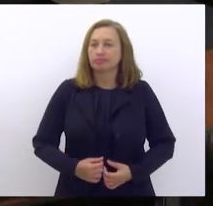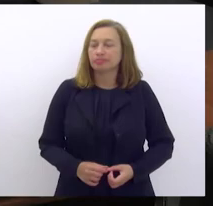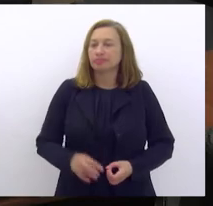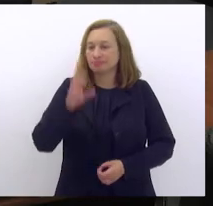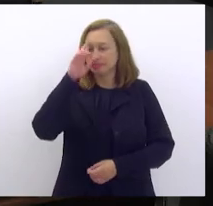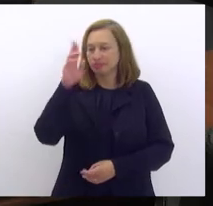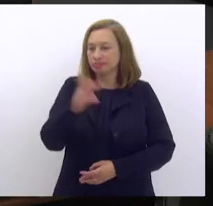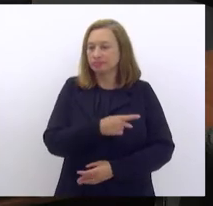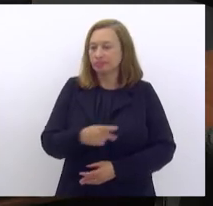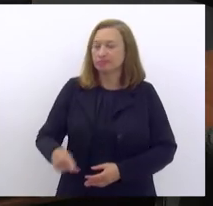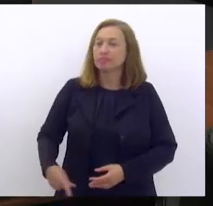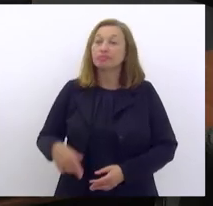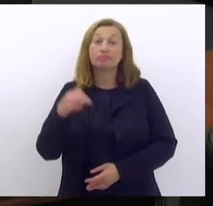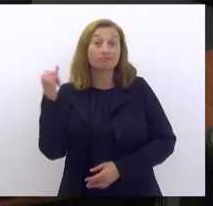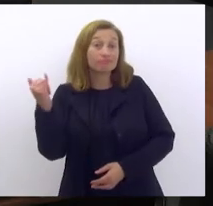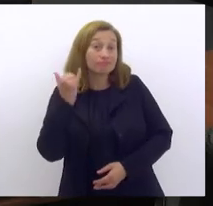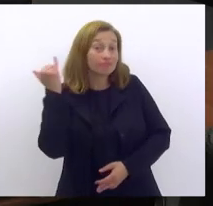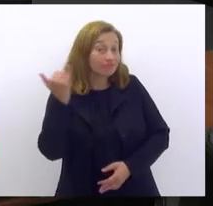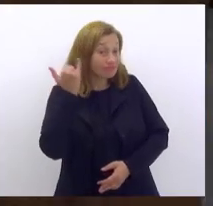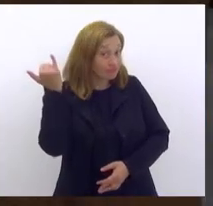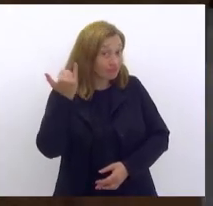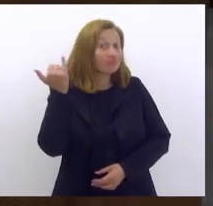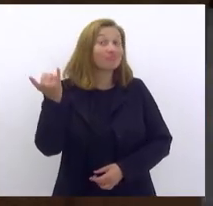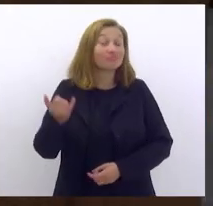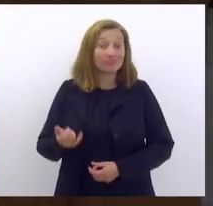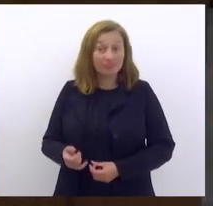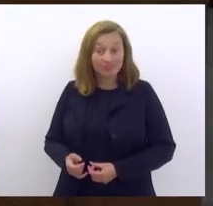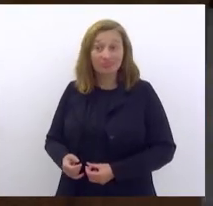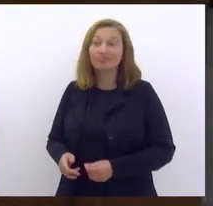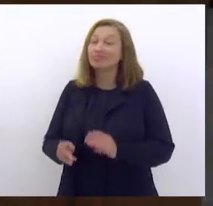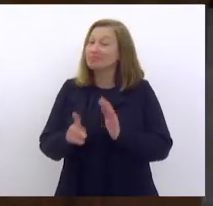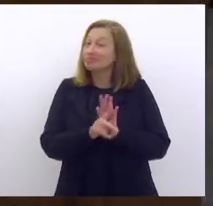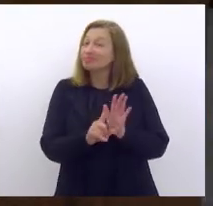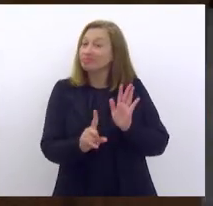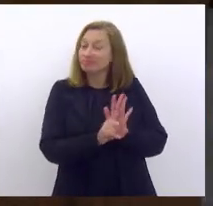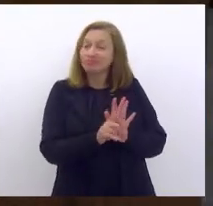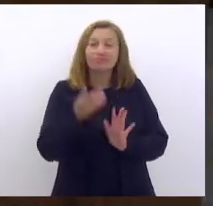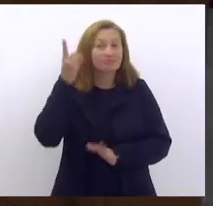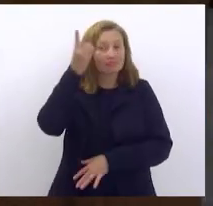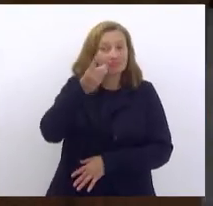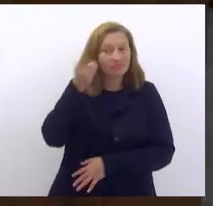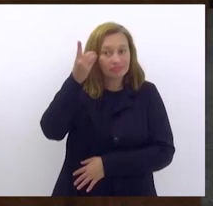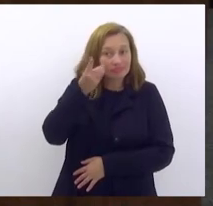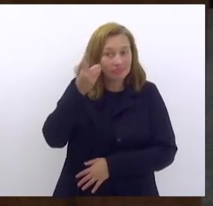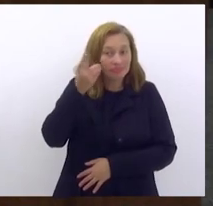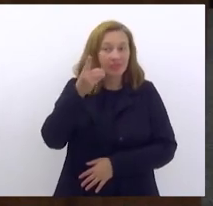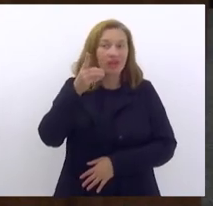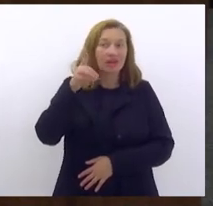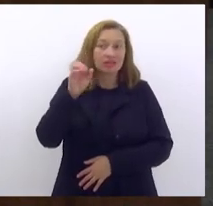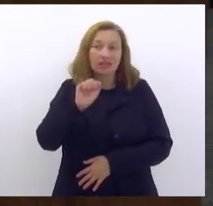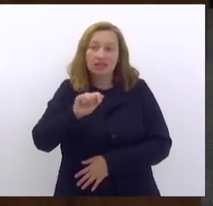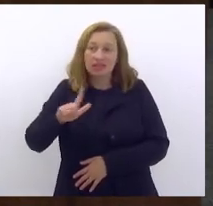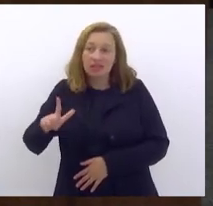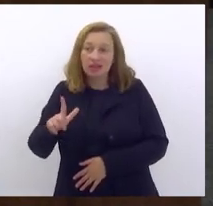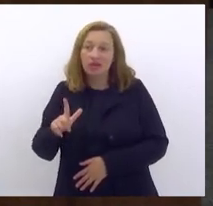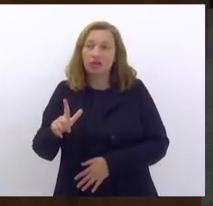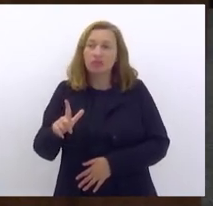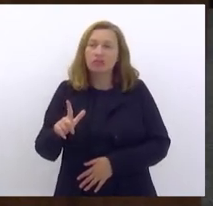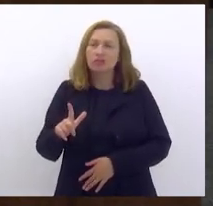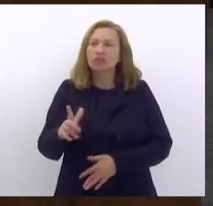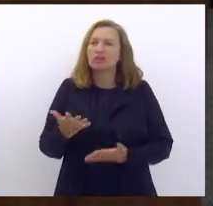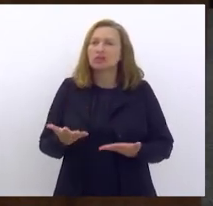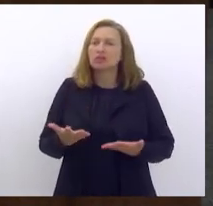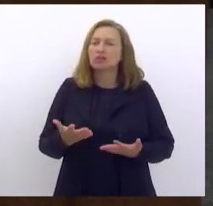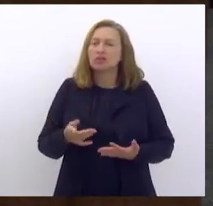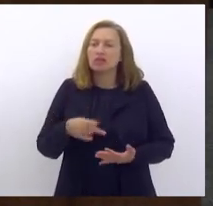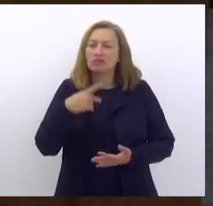Senhor presidente, muito importante esse projeto de lei do deputado Daniel Libreiron, que